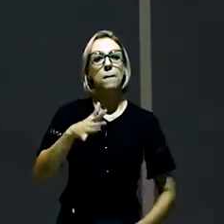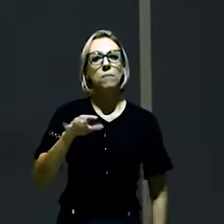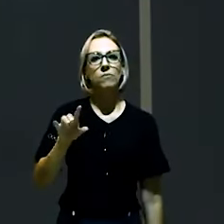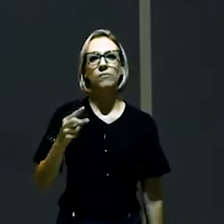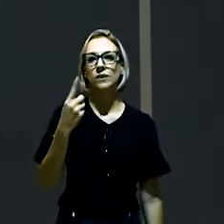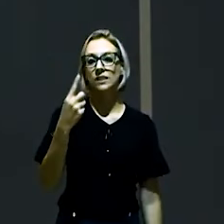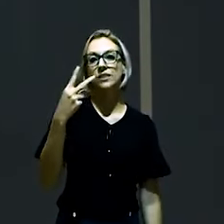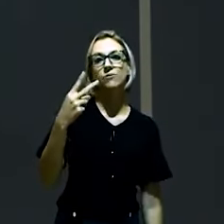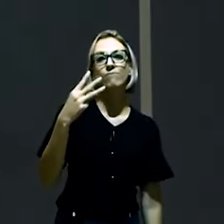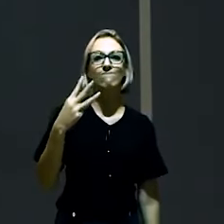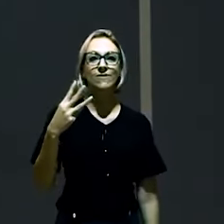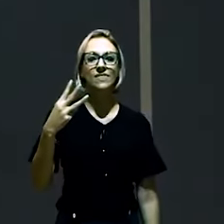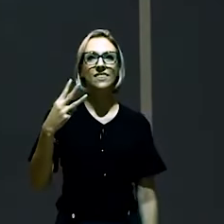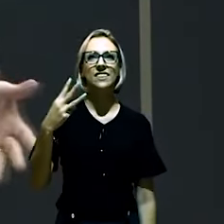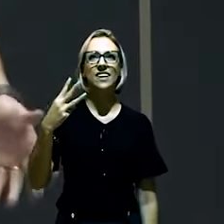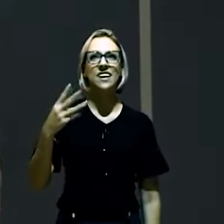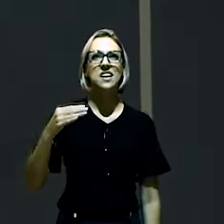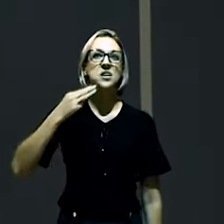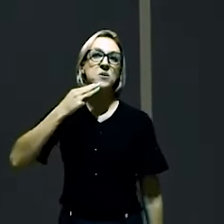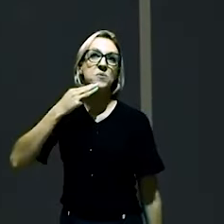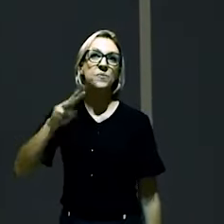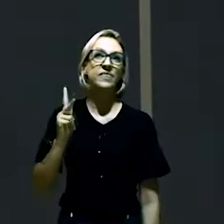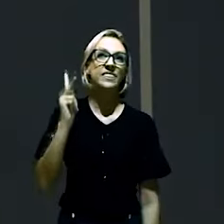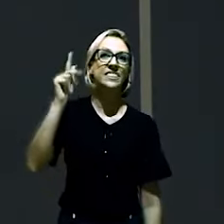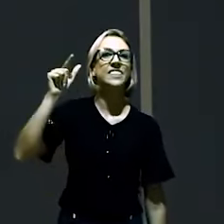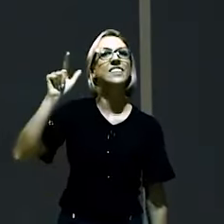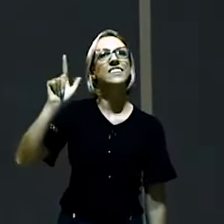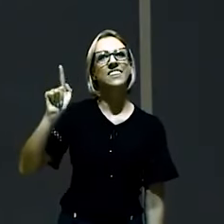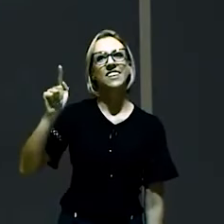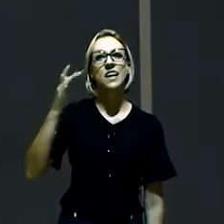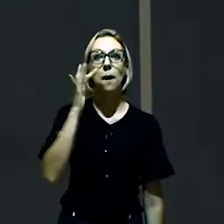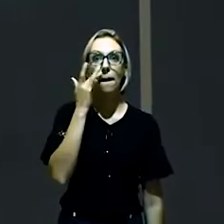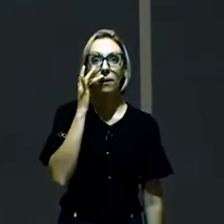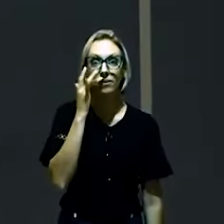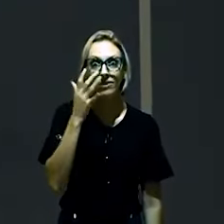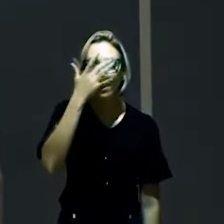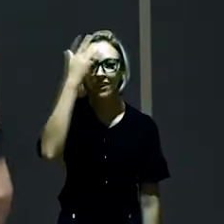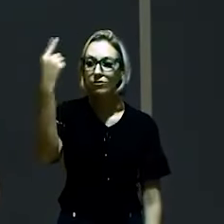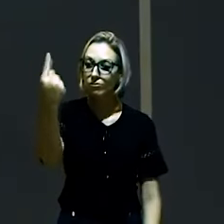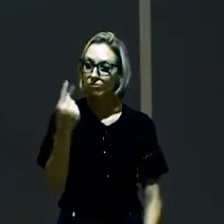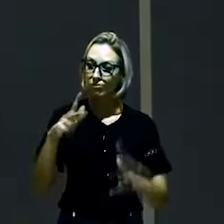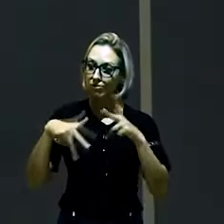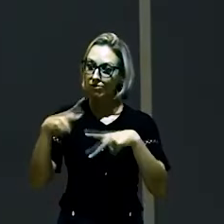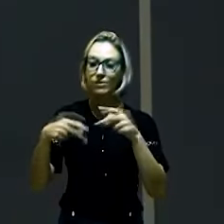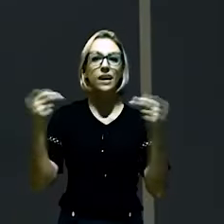ouro. Não dá nem para calcular, nem para calcular o valor disso.